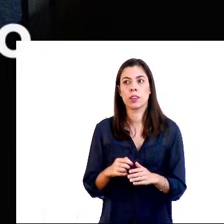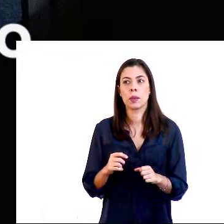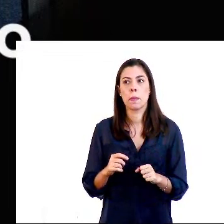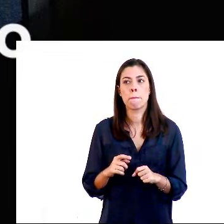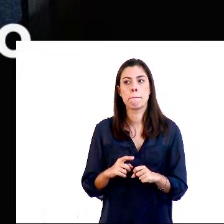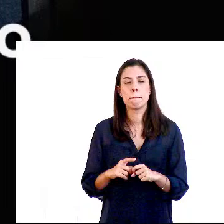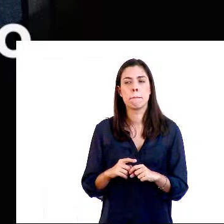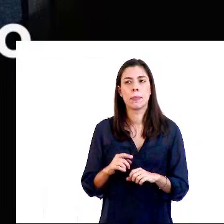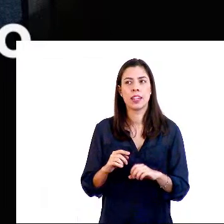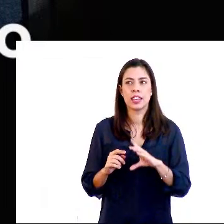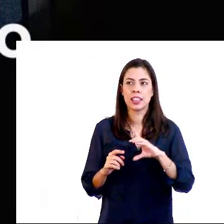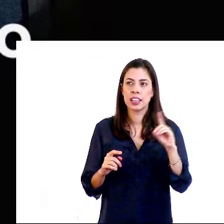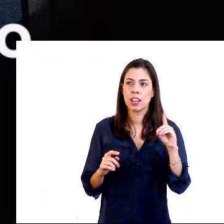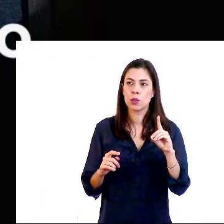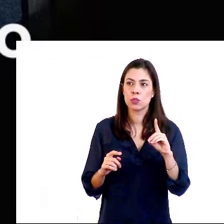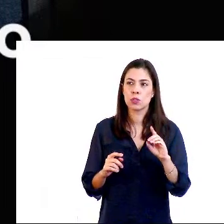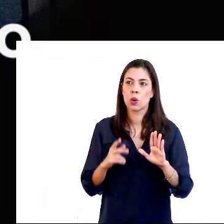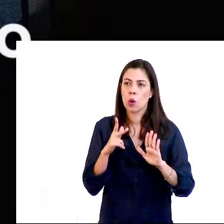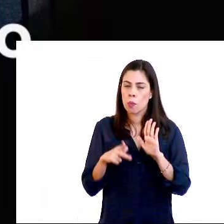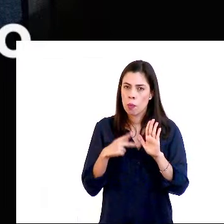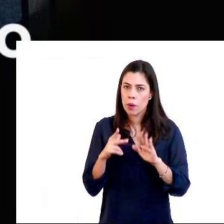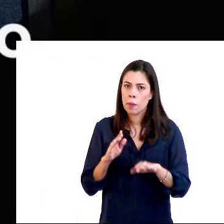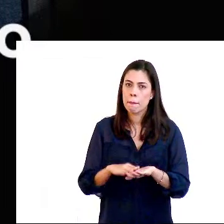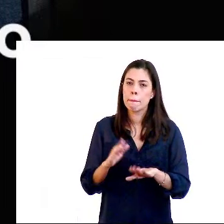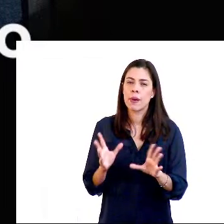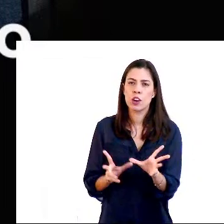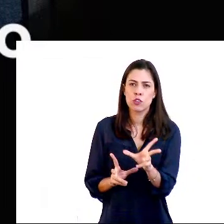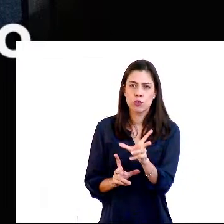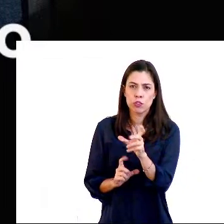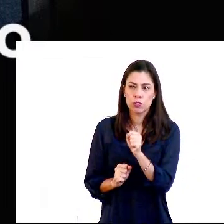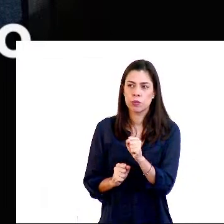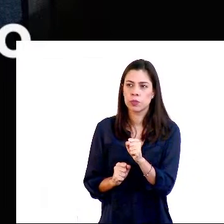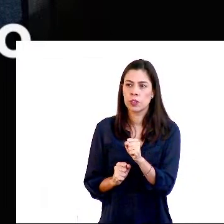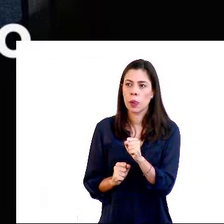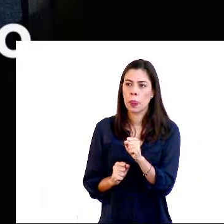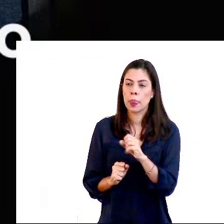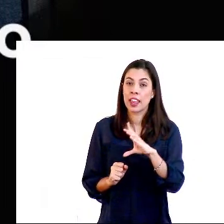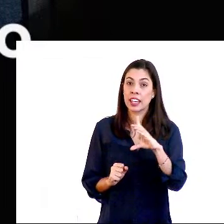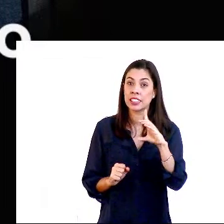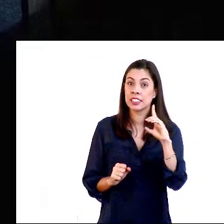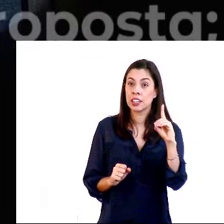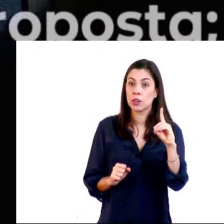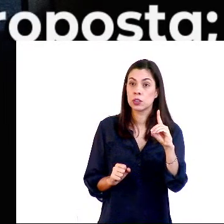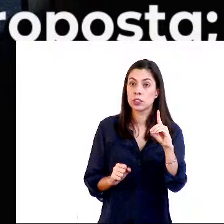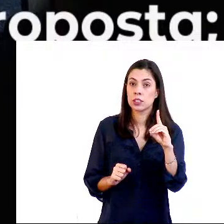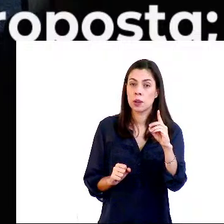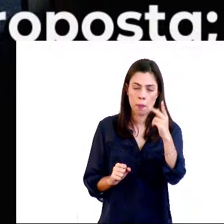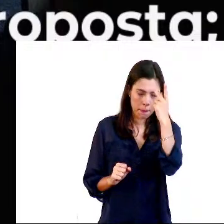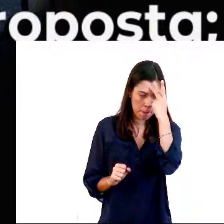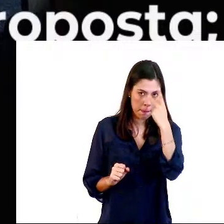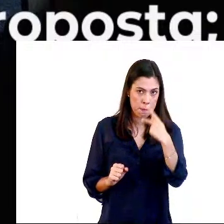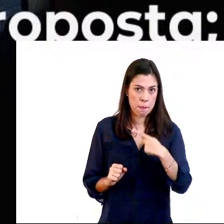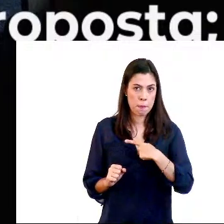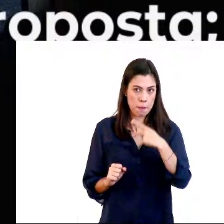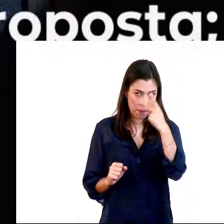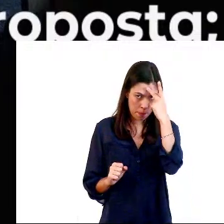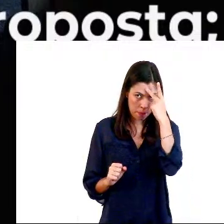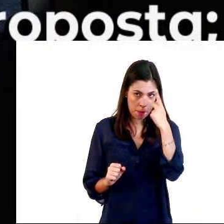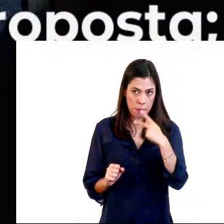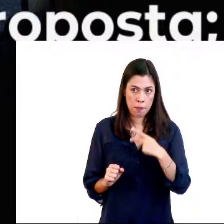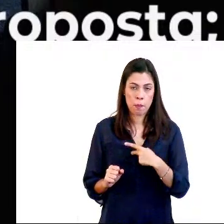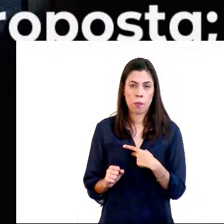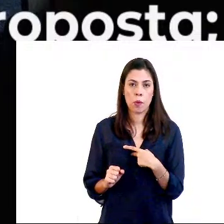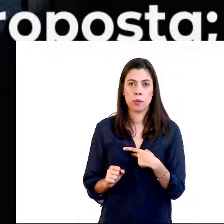a imutabilidade do seu propósito, se interpôs com juramento, para que mediante duas